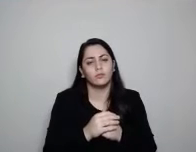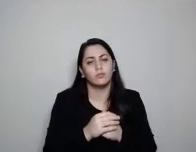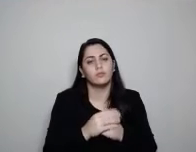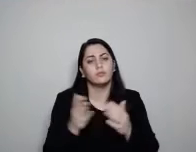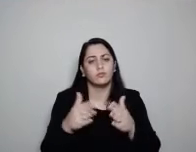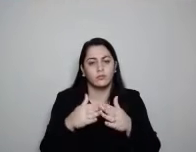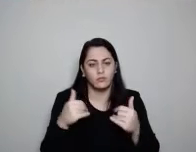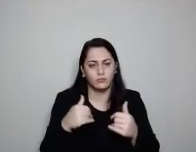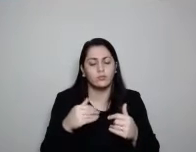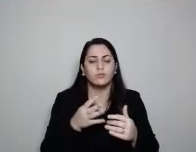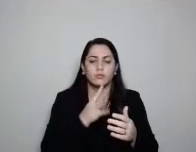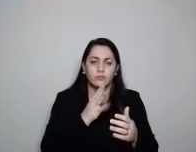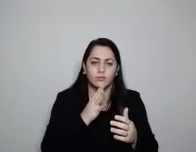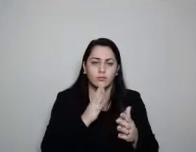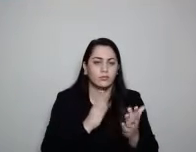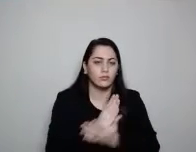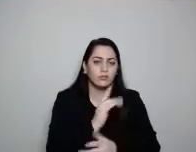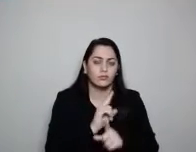e desprovidas.